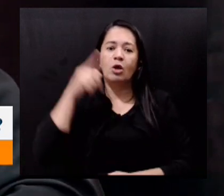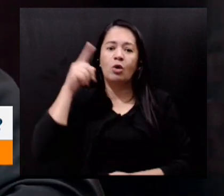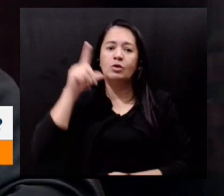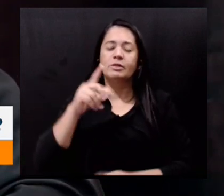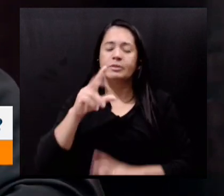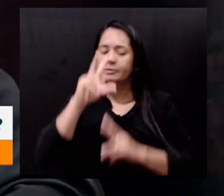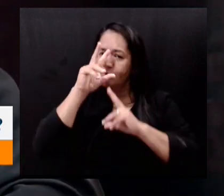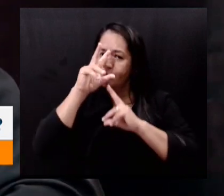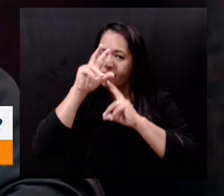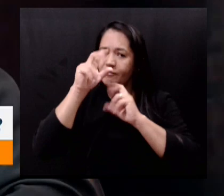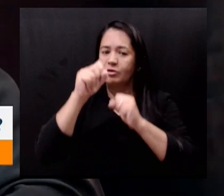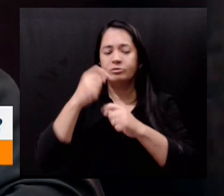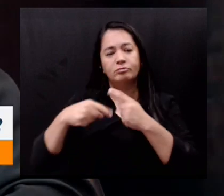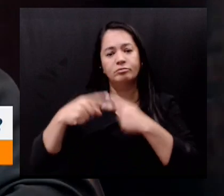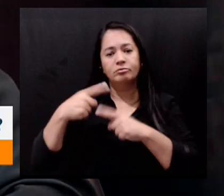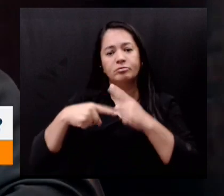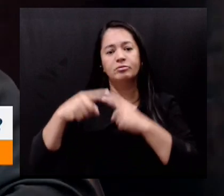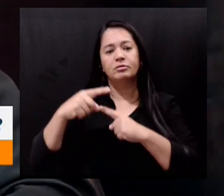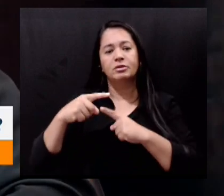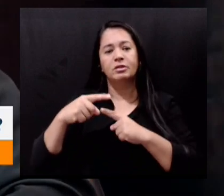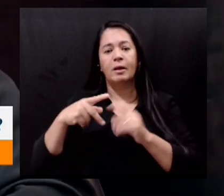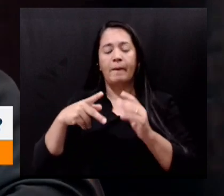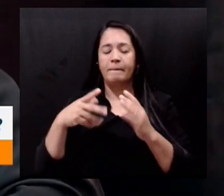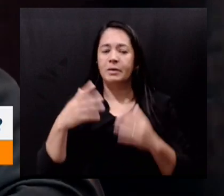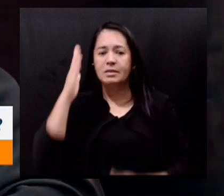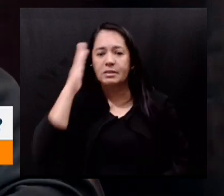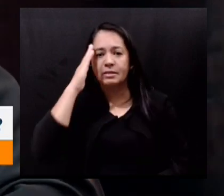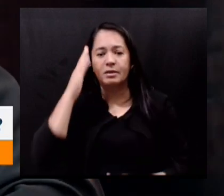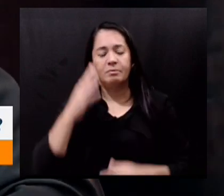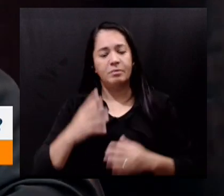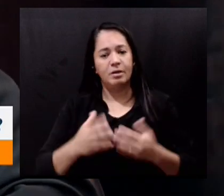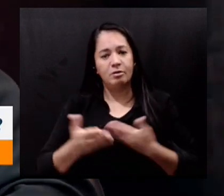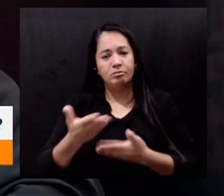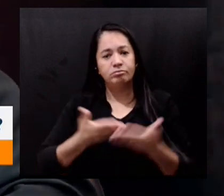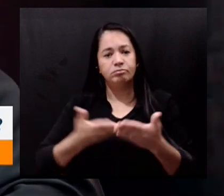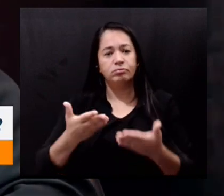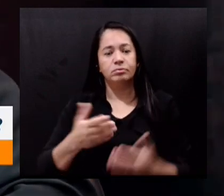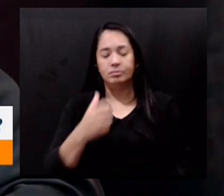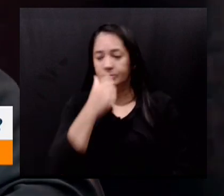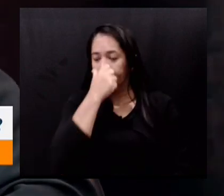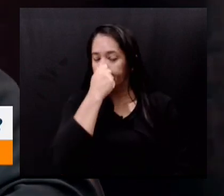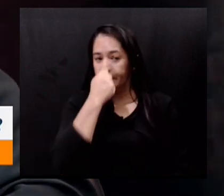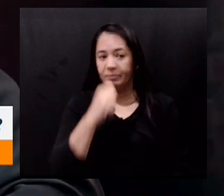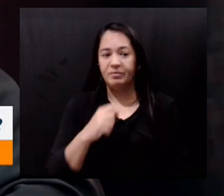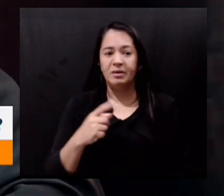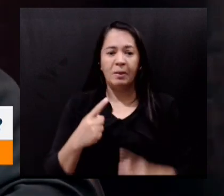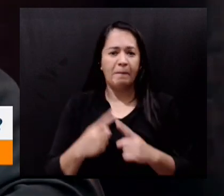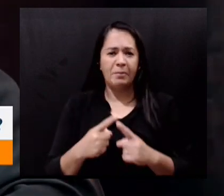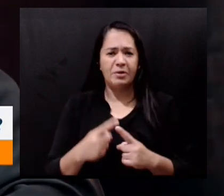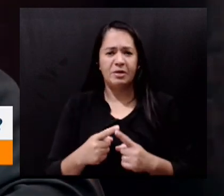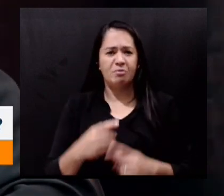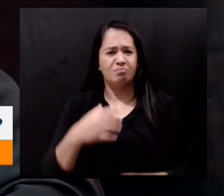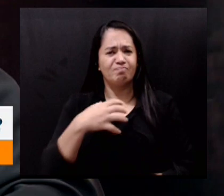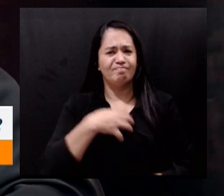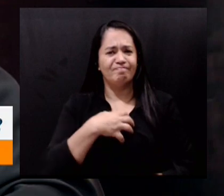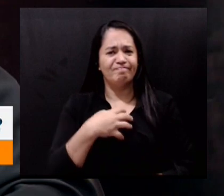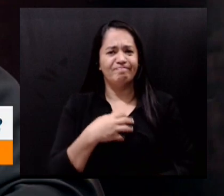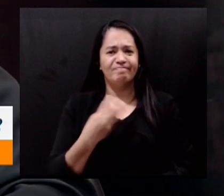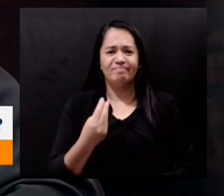desenvolver repertórios para lidar com essa contingência aversiva. Uhum. Porque é uma contingência, é uma situação muito